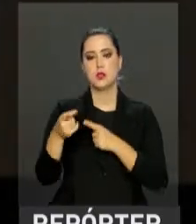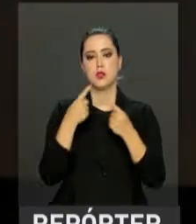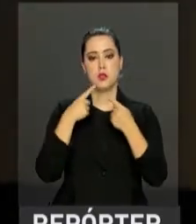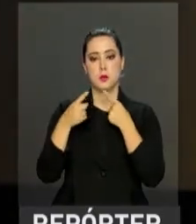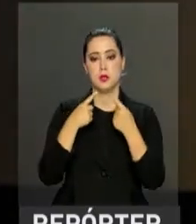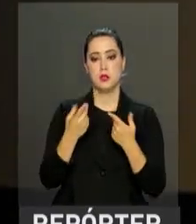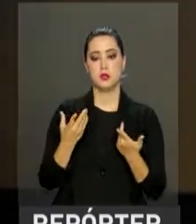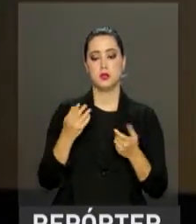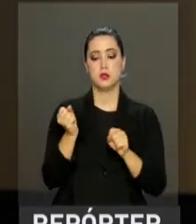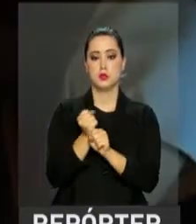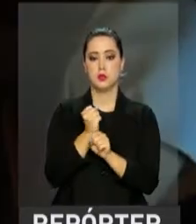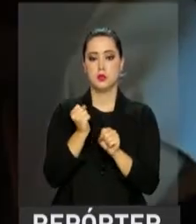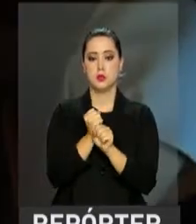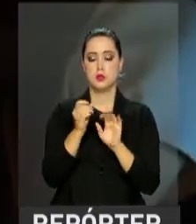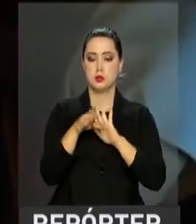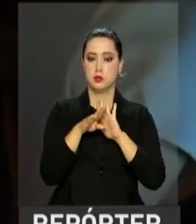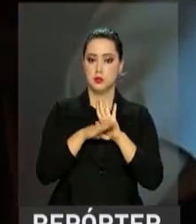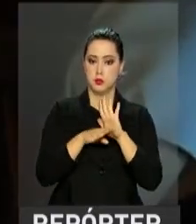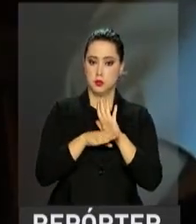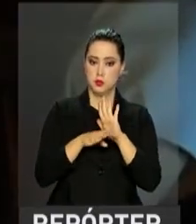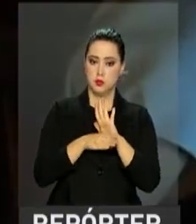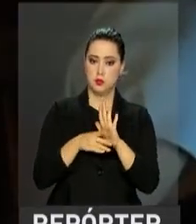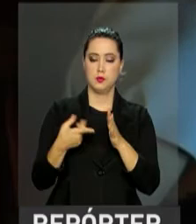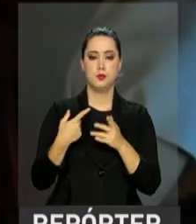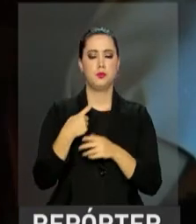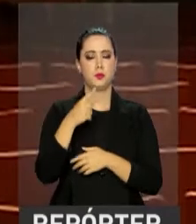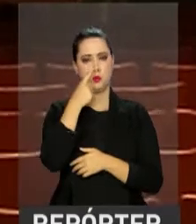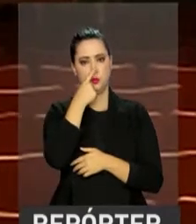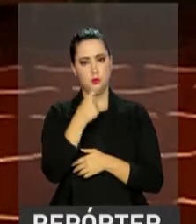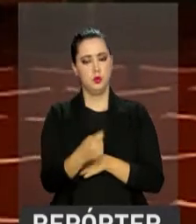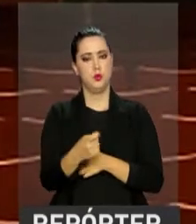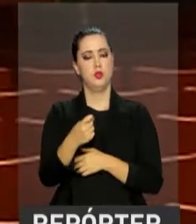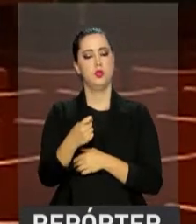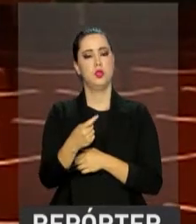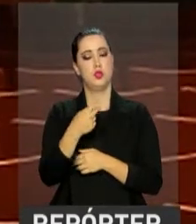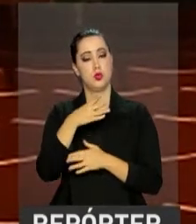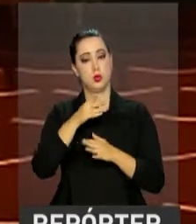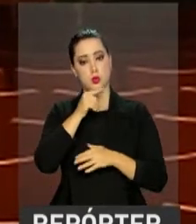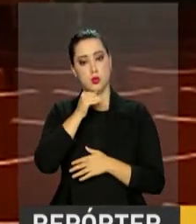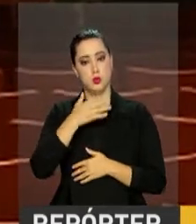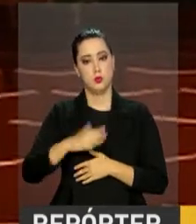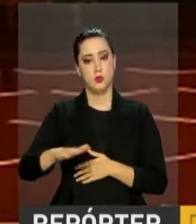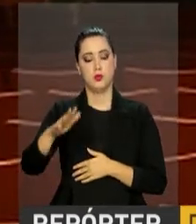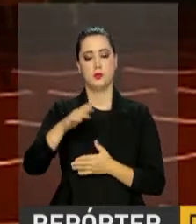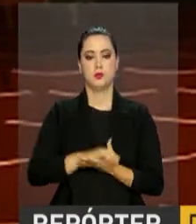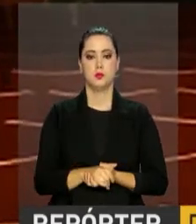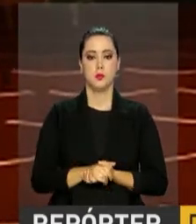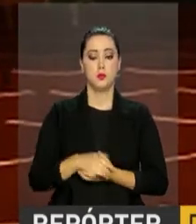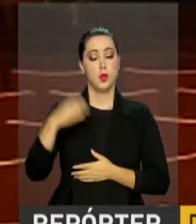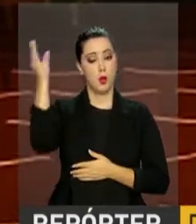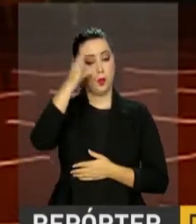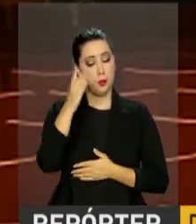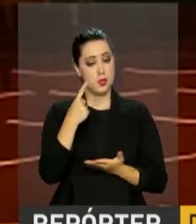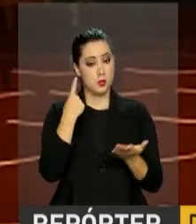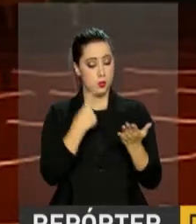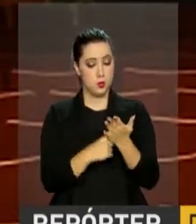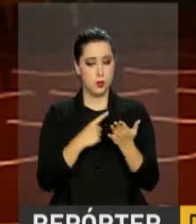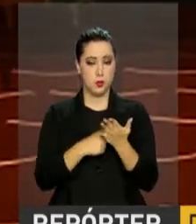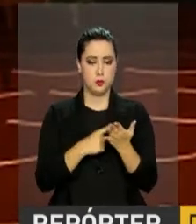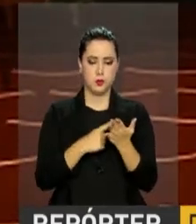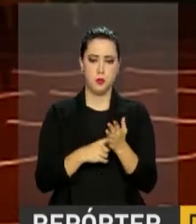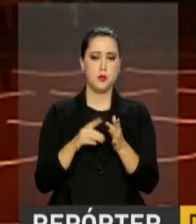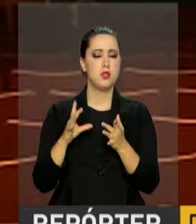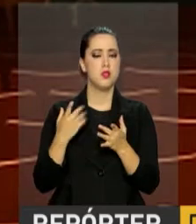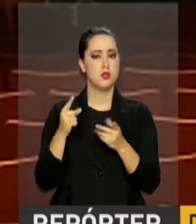é construir um plano nacional de combate aos resíduos no mar o brasil é apresentou um compromisso voluntário na copa na conferência de nova